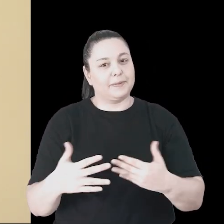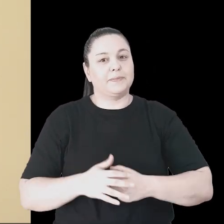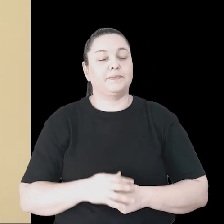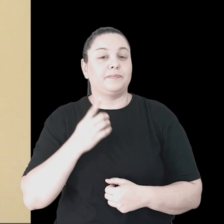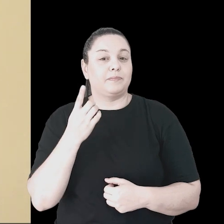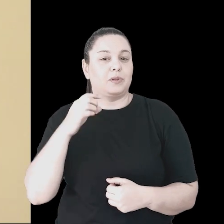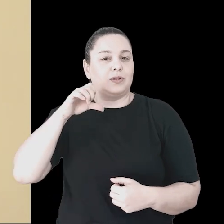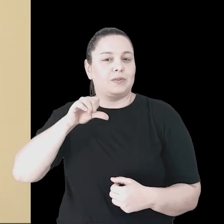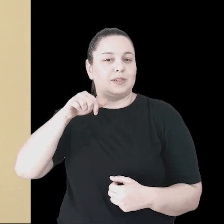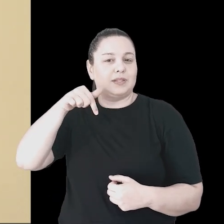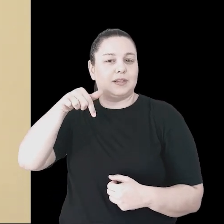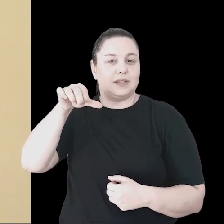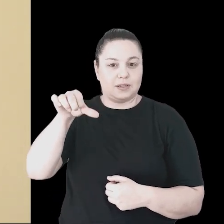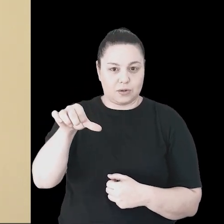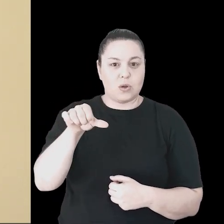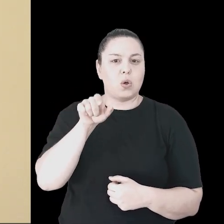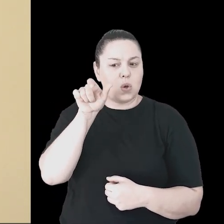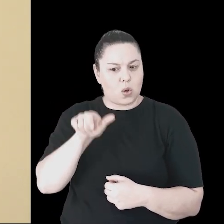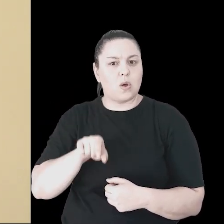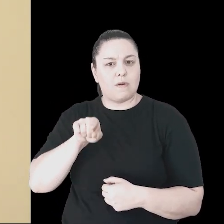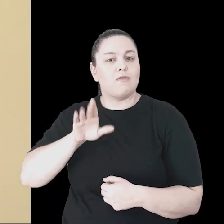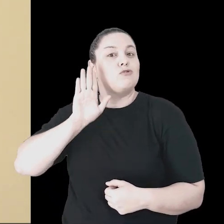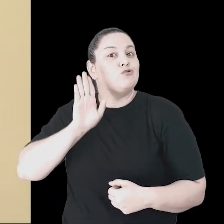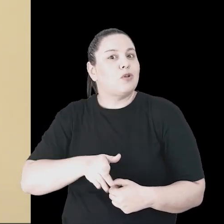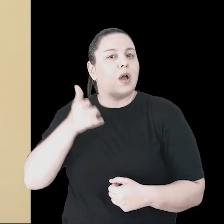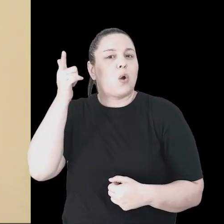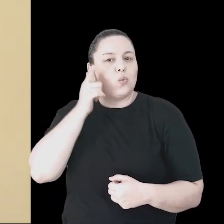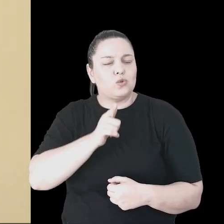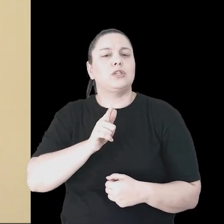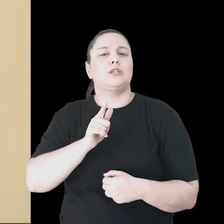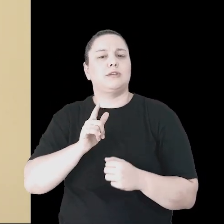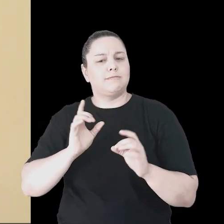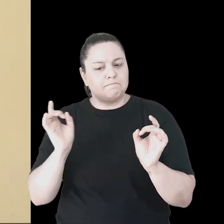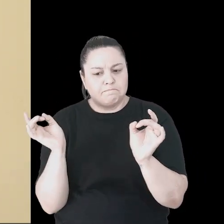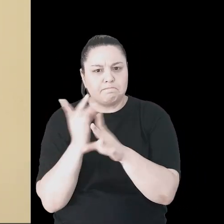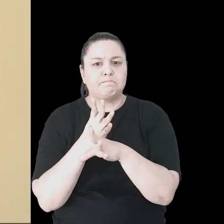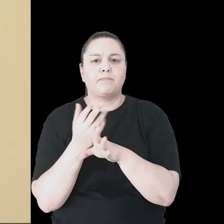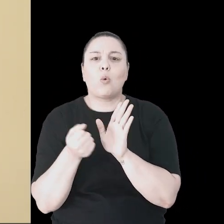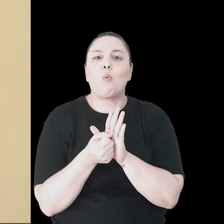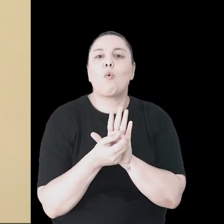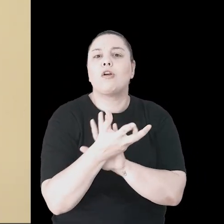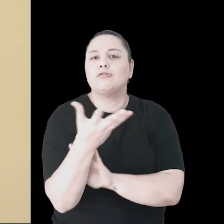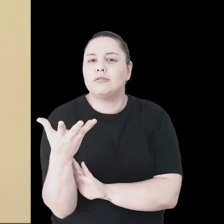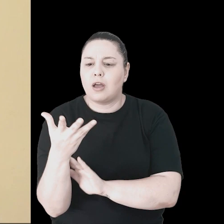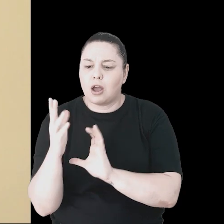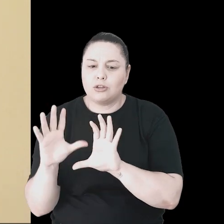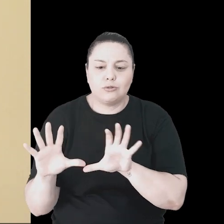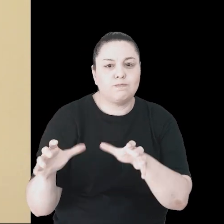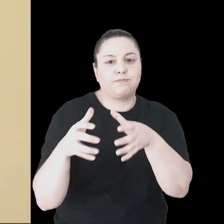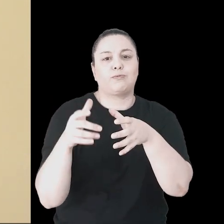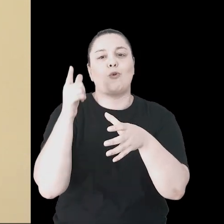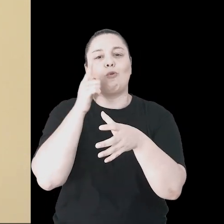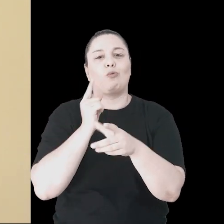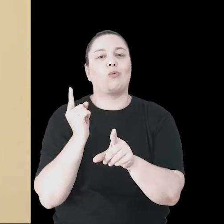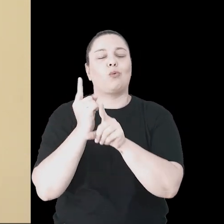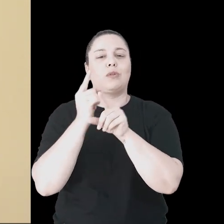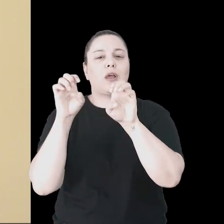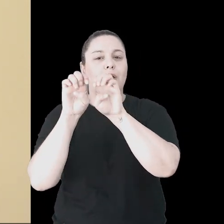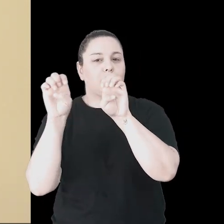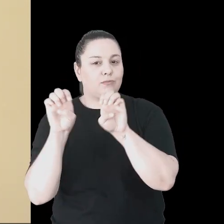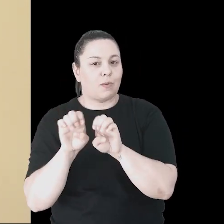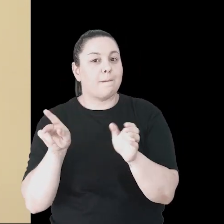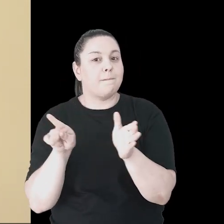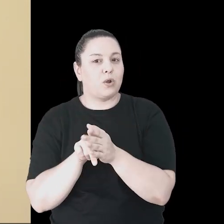cromatográfica. Em 1979, Shimomura já tinha obtido quantidade de GFP suficiente para